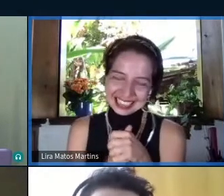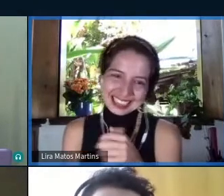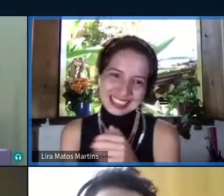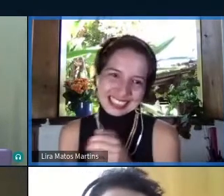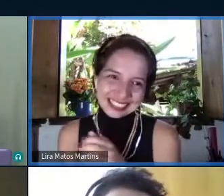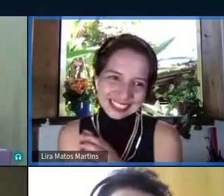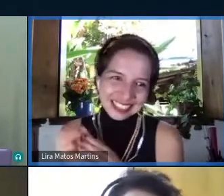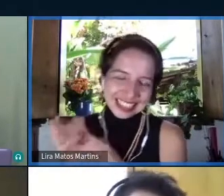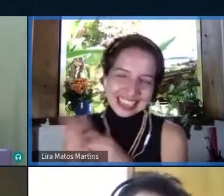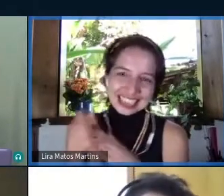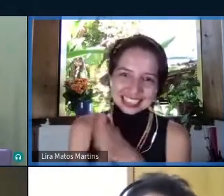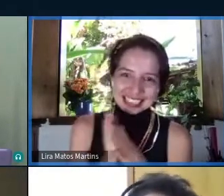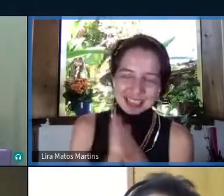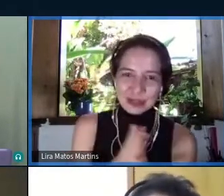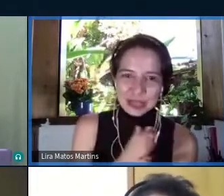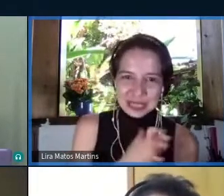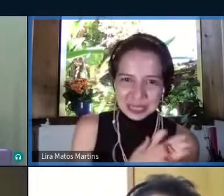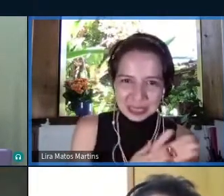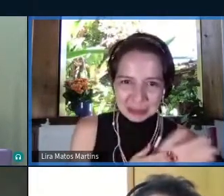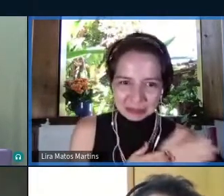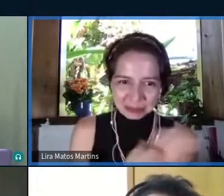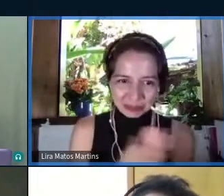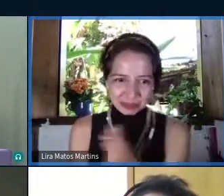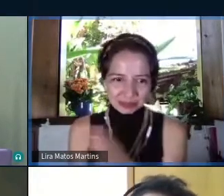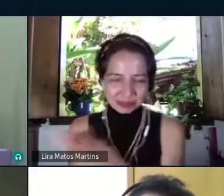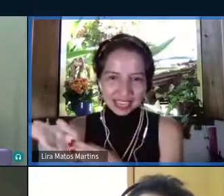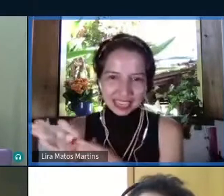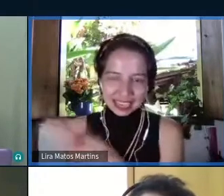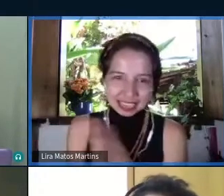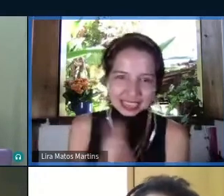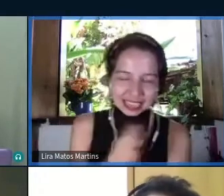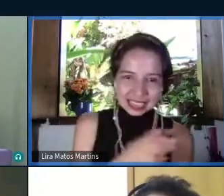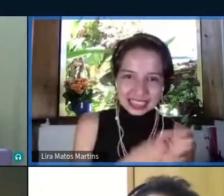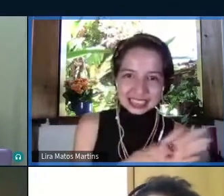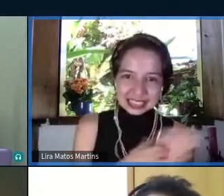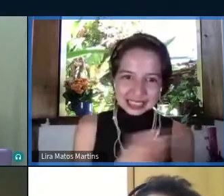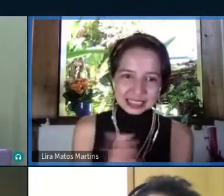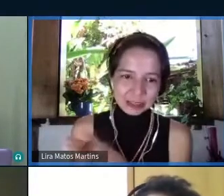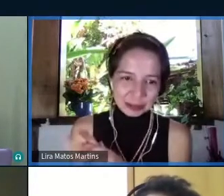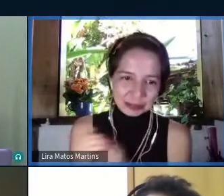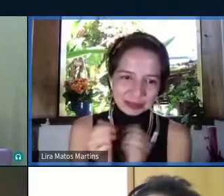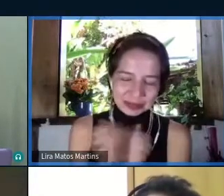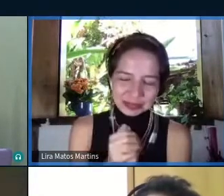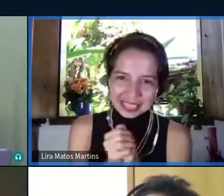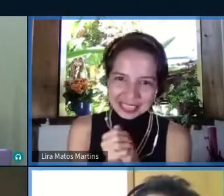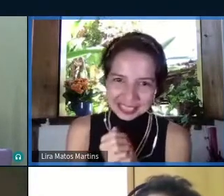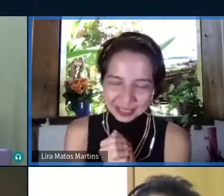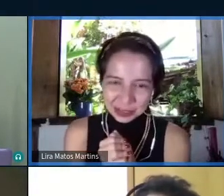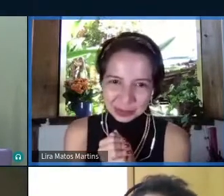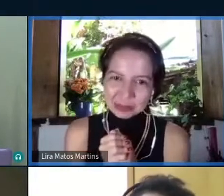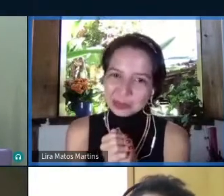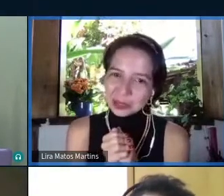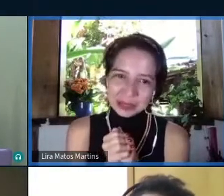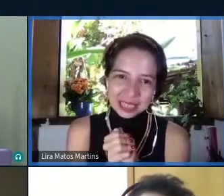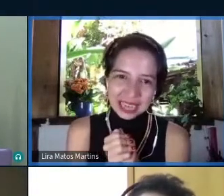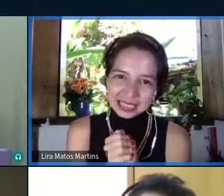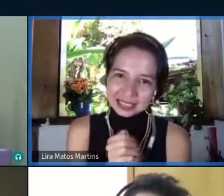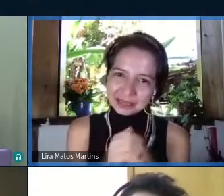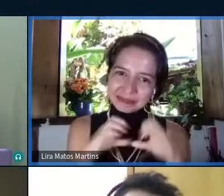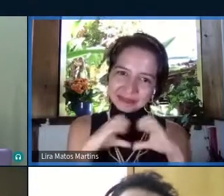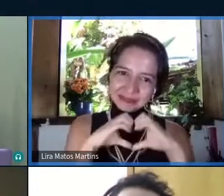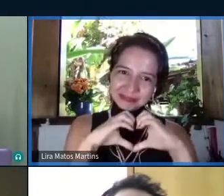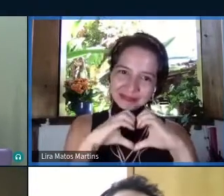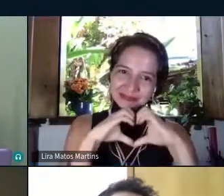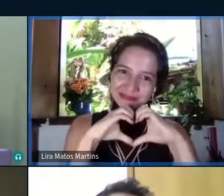né, tornando essa defesa... É acessível. É isso. Muito privilégio